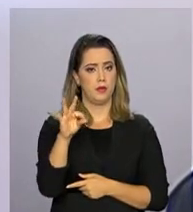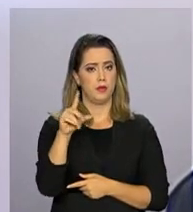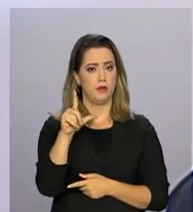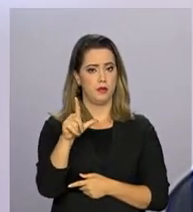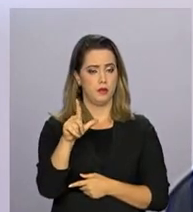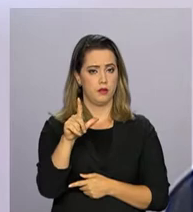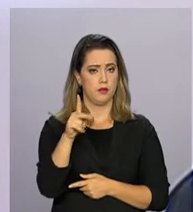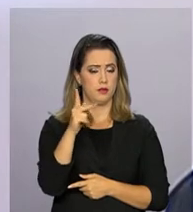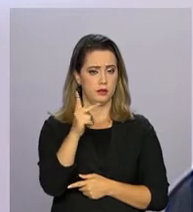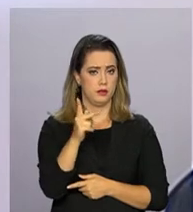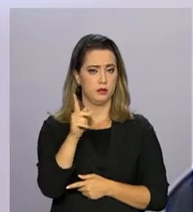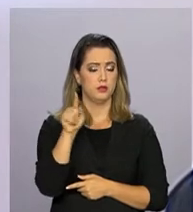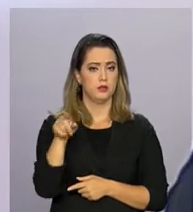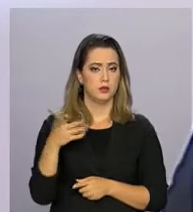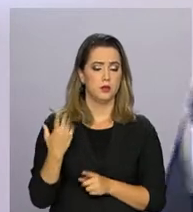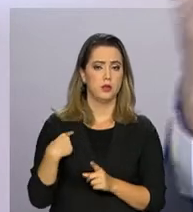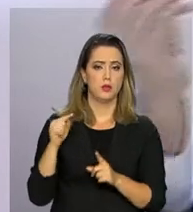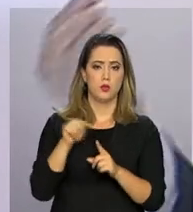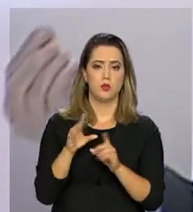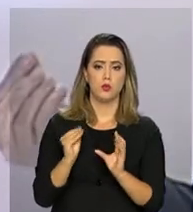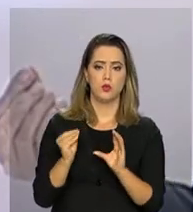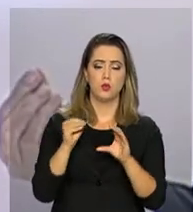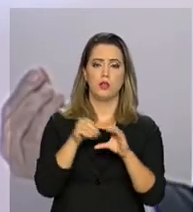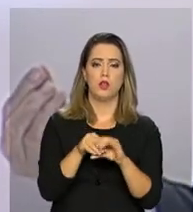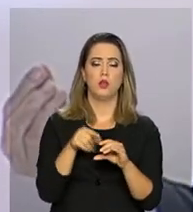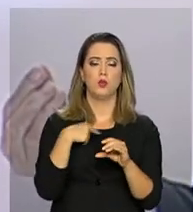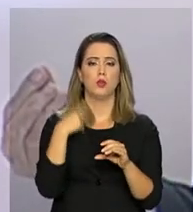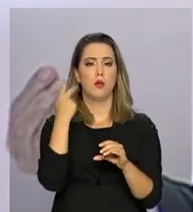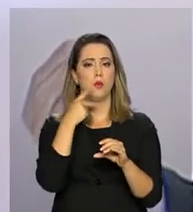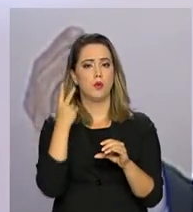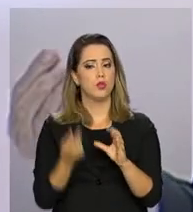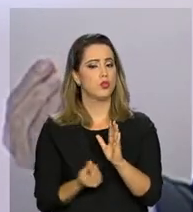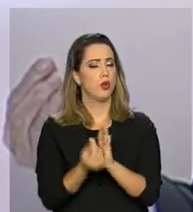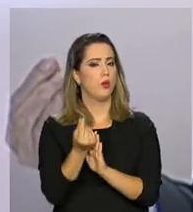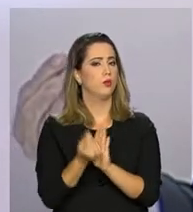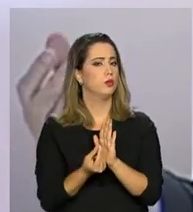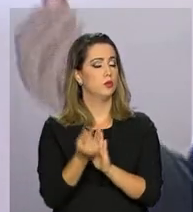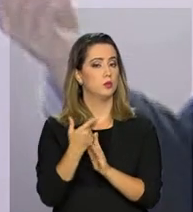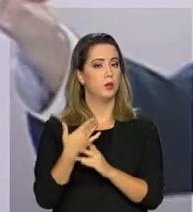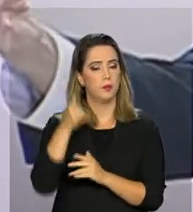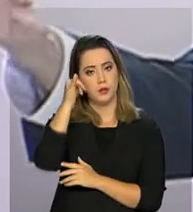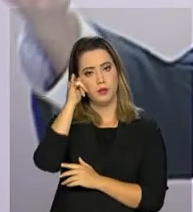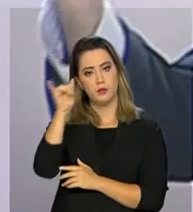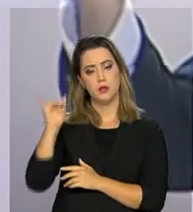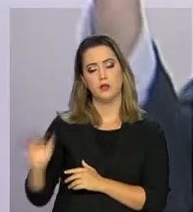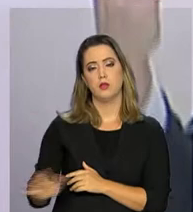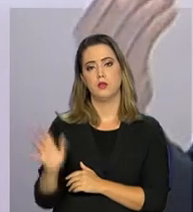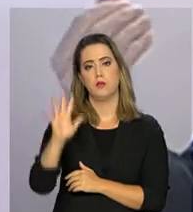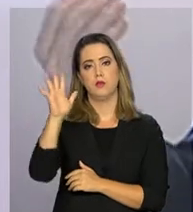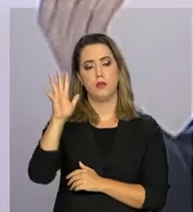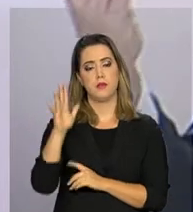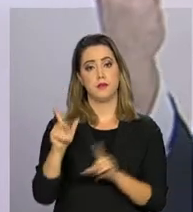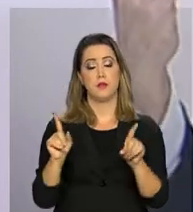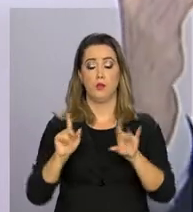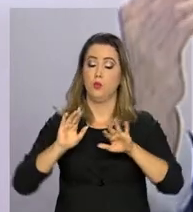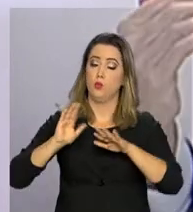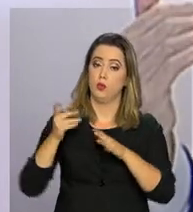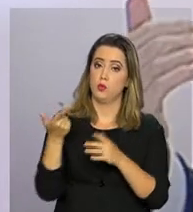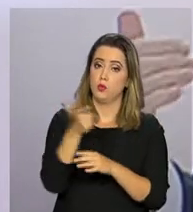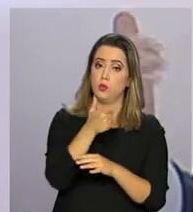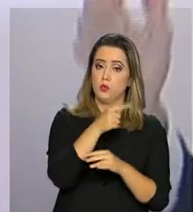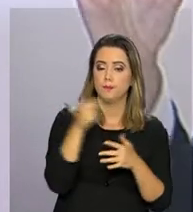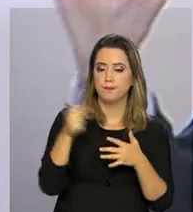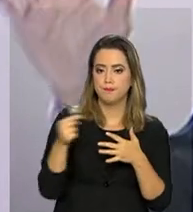facilidade no caso da política monetária porque dá maior poder à política monetária para combater a inflação a todas as demais políticas